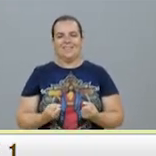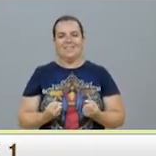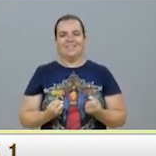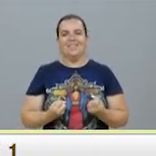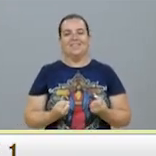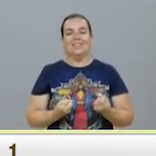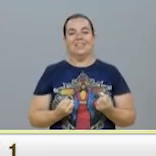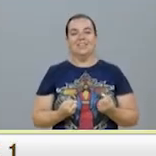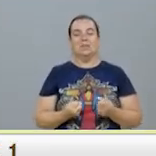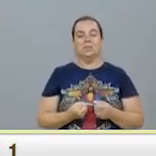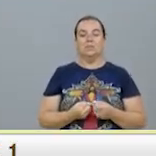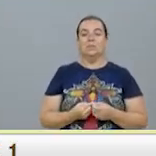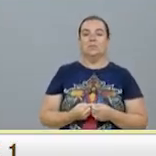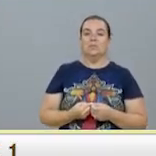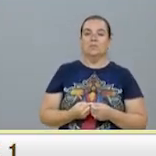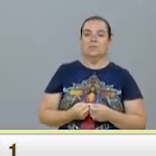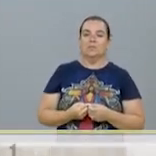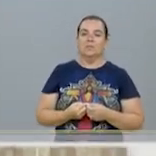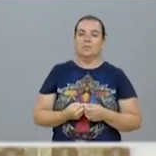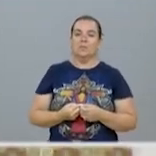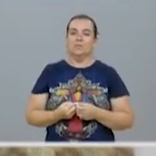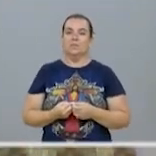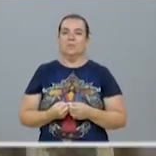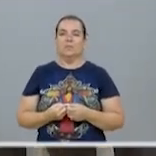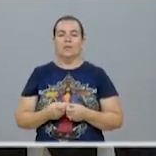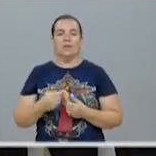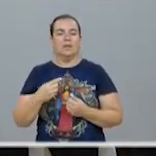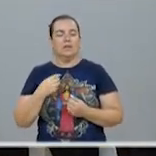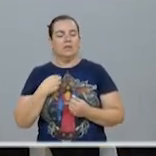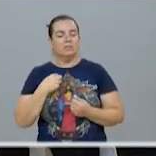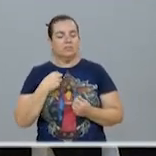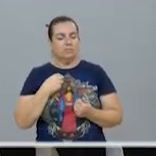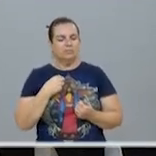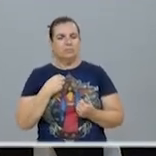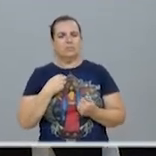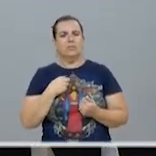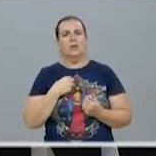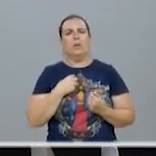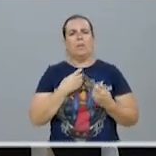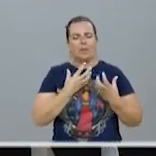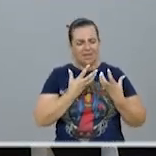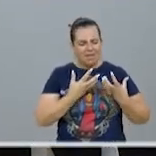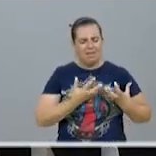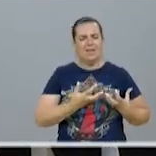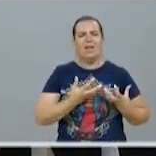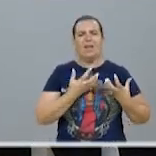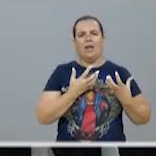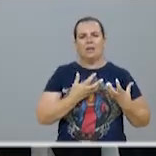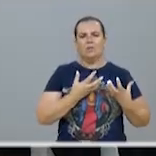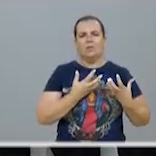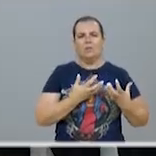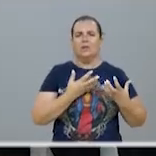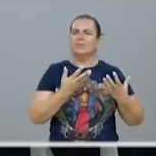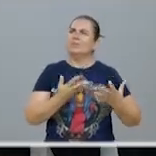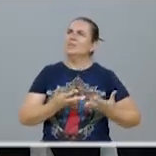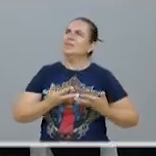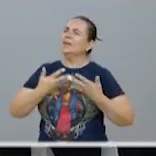aliviarei. O meu fardo tão pesado, ó Senhor,